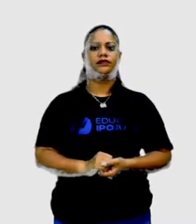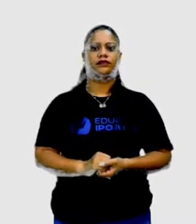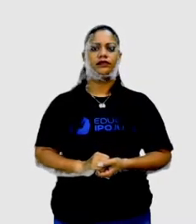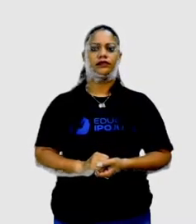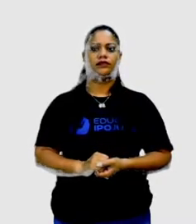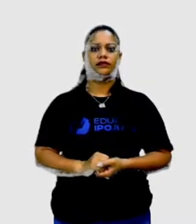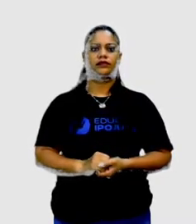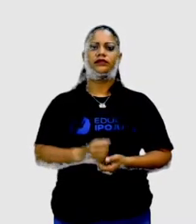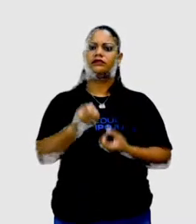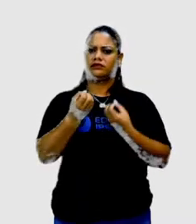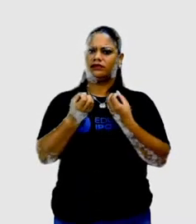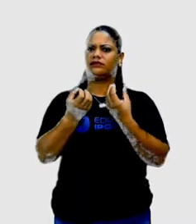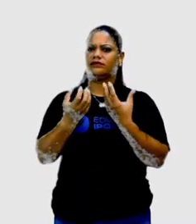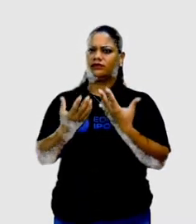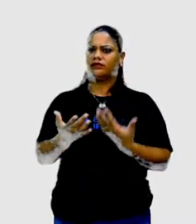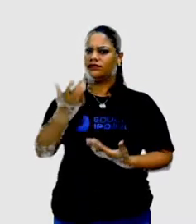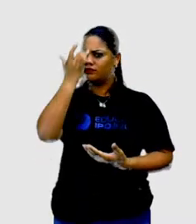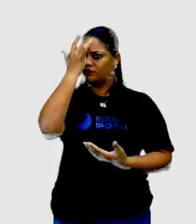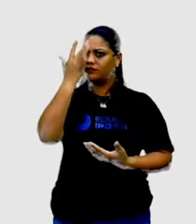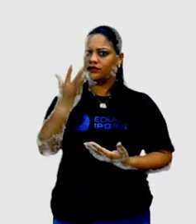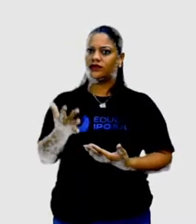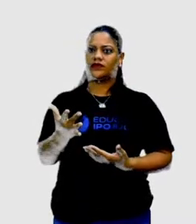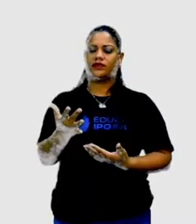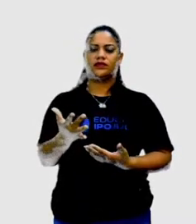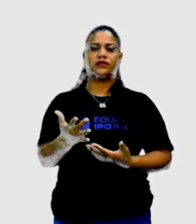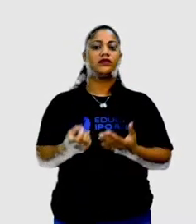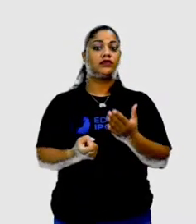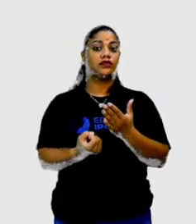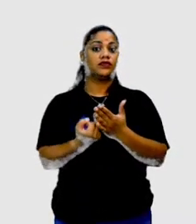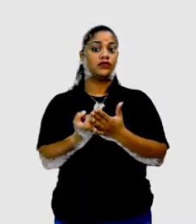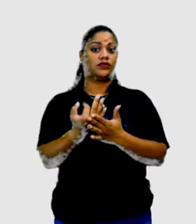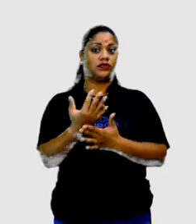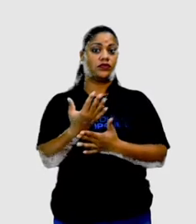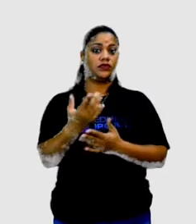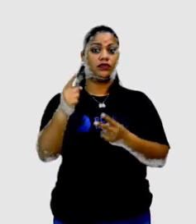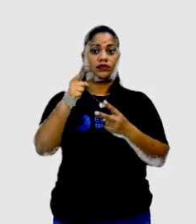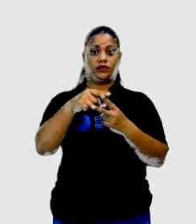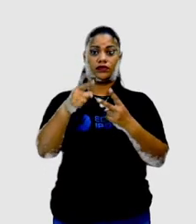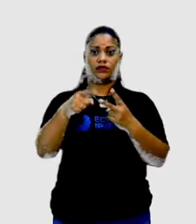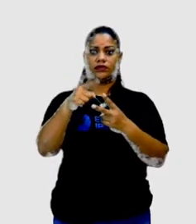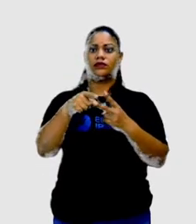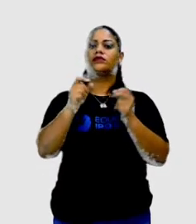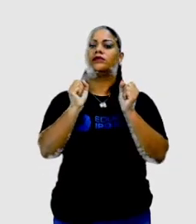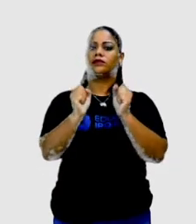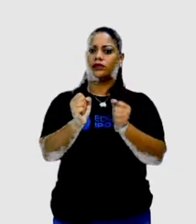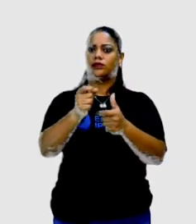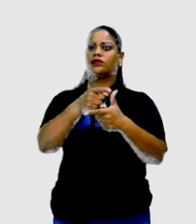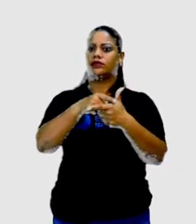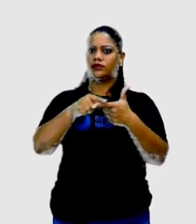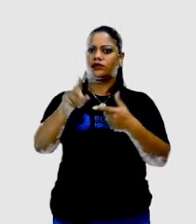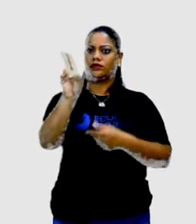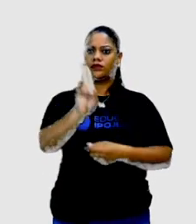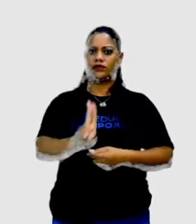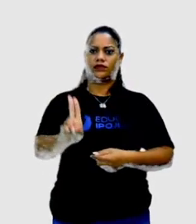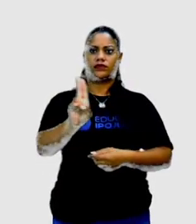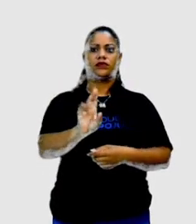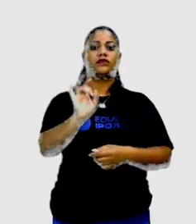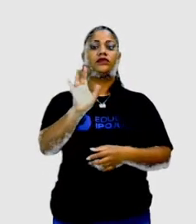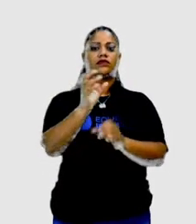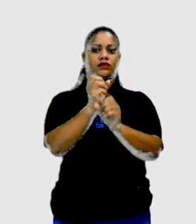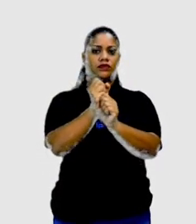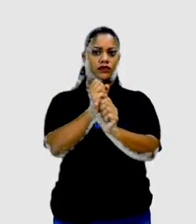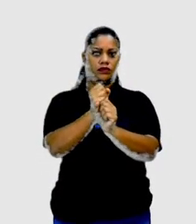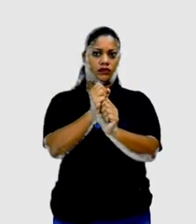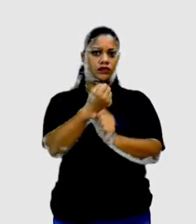essa é uma condição muito boa, que a gente descobre dois valores de cara que podem ser divididos ali, só somando os